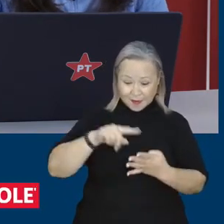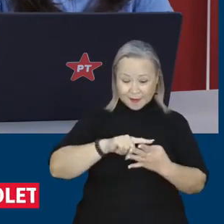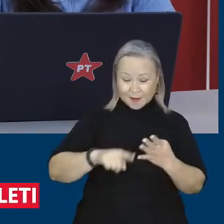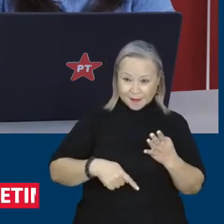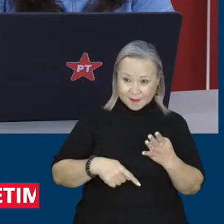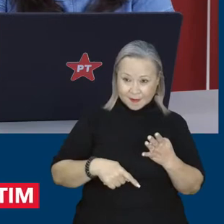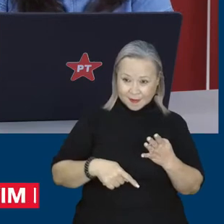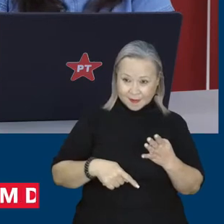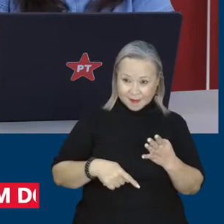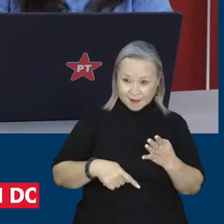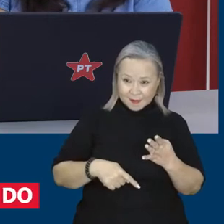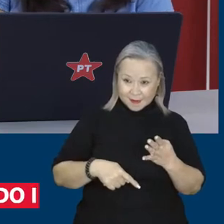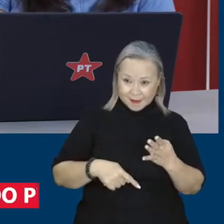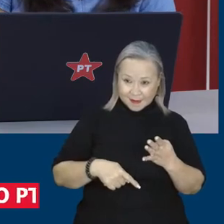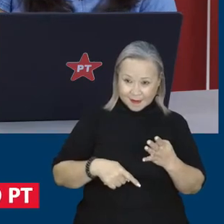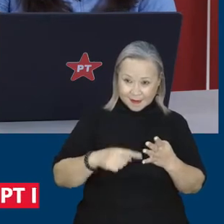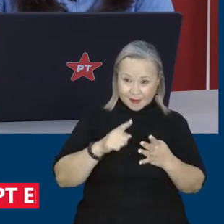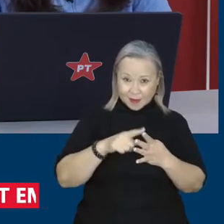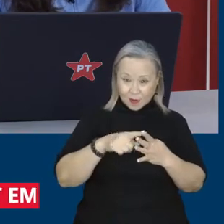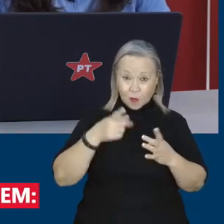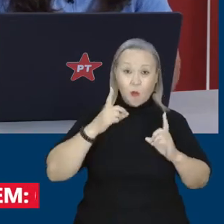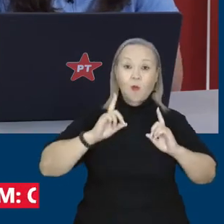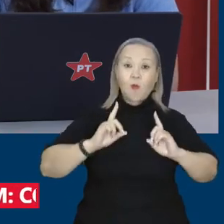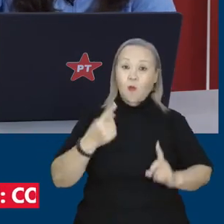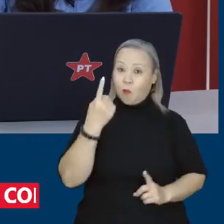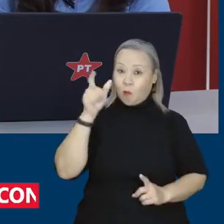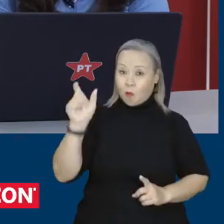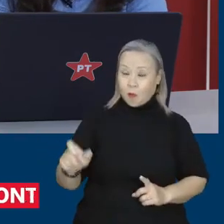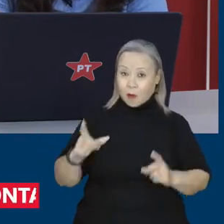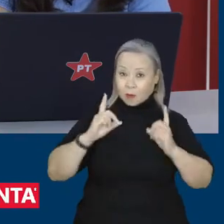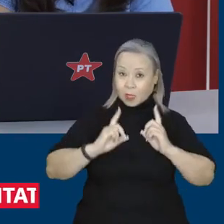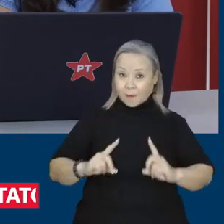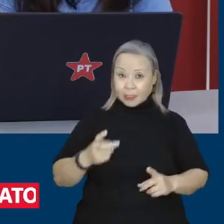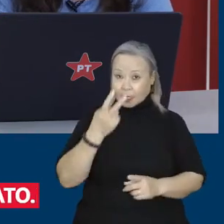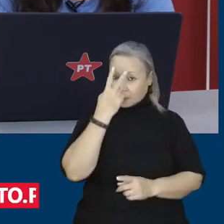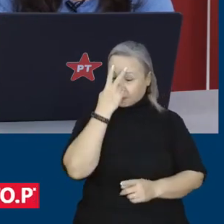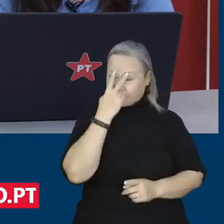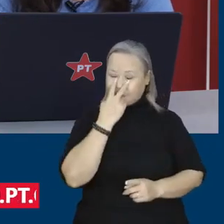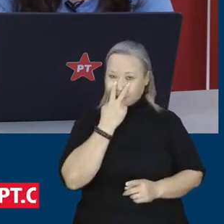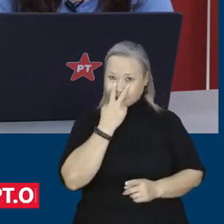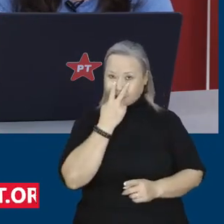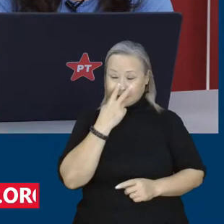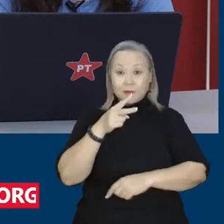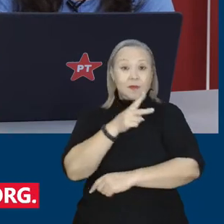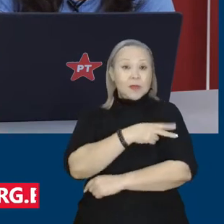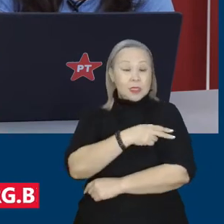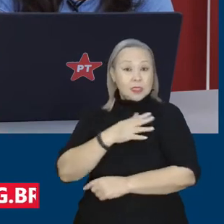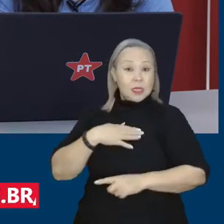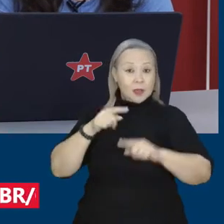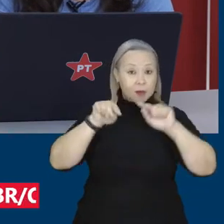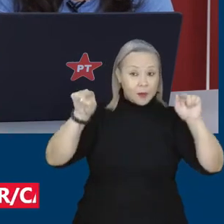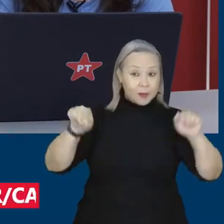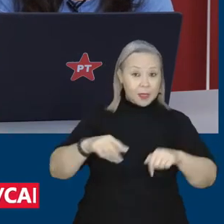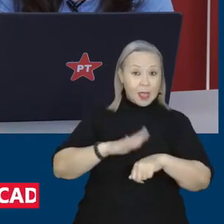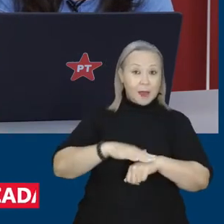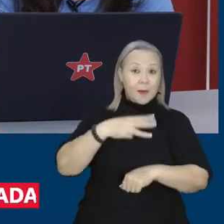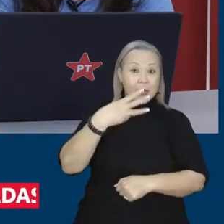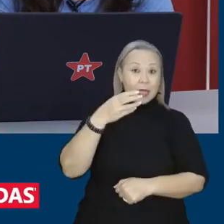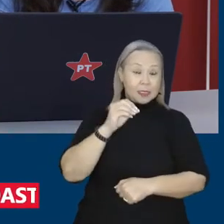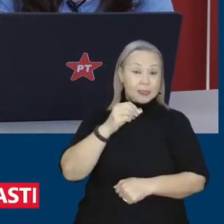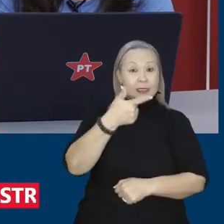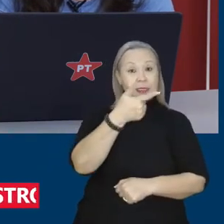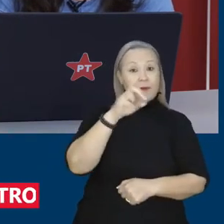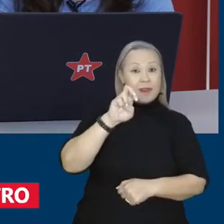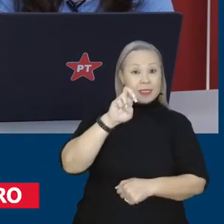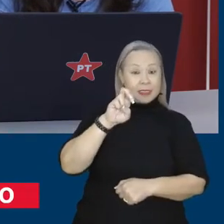não pode comer um é deficiente deficiente visual mas é chefe do meu bebê de 30 de